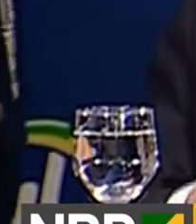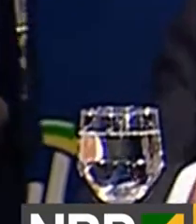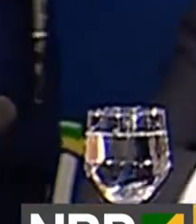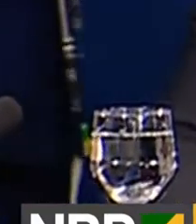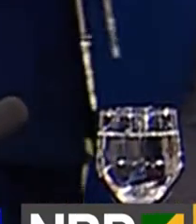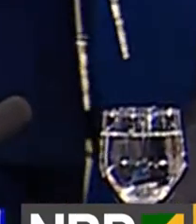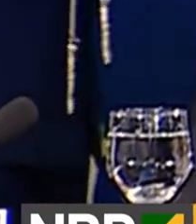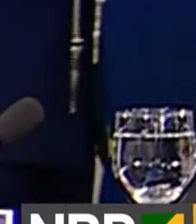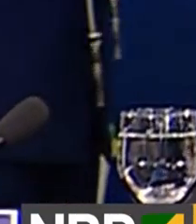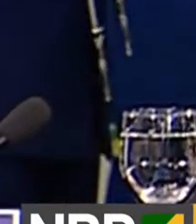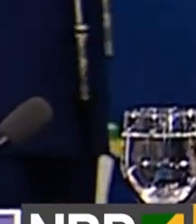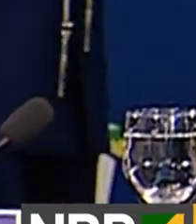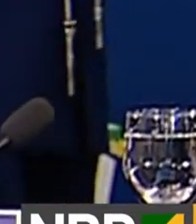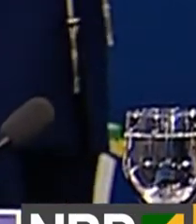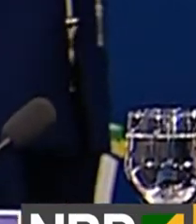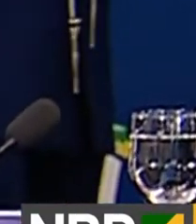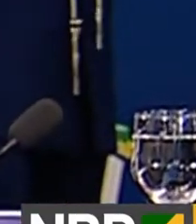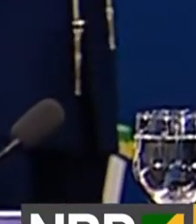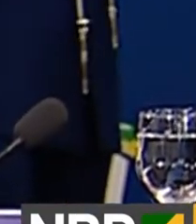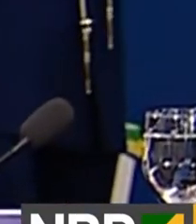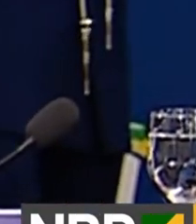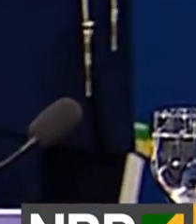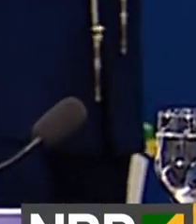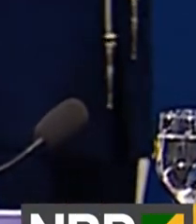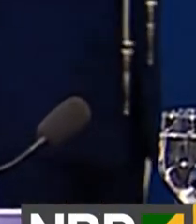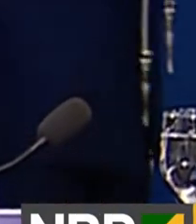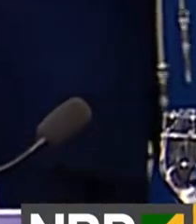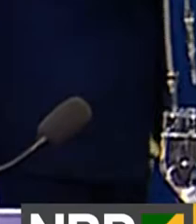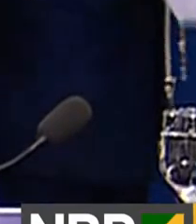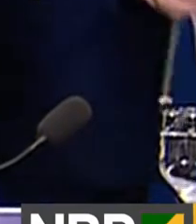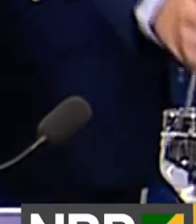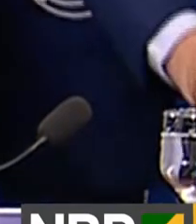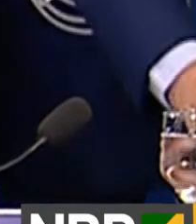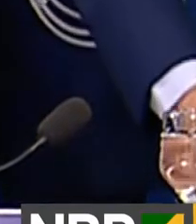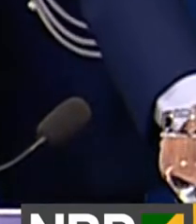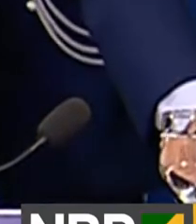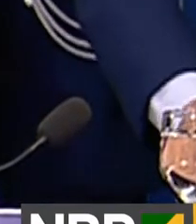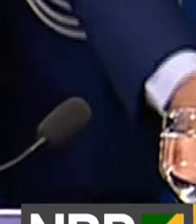Senhoras e senhores, com a palavra o presidente da República, Michel Temer.